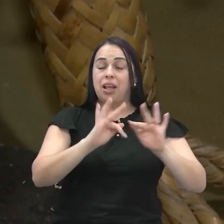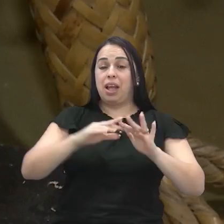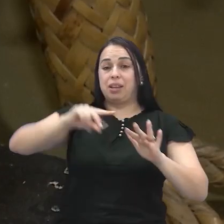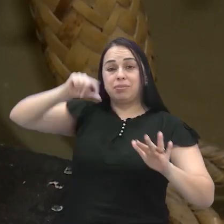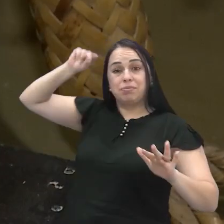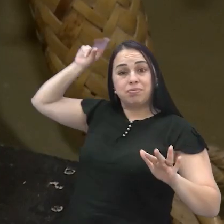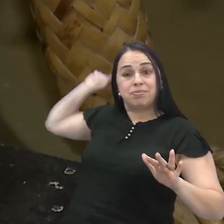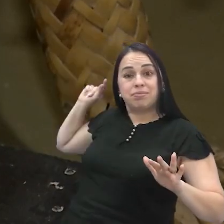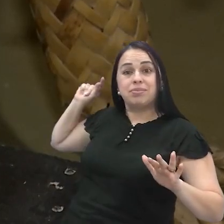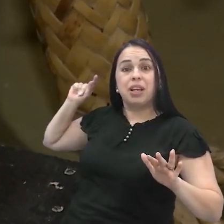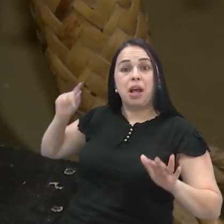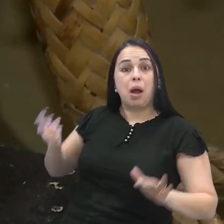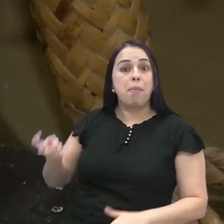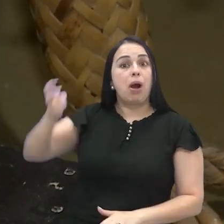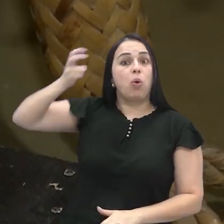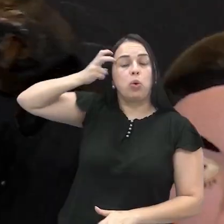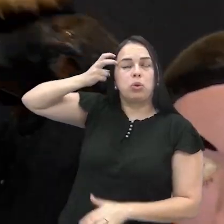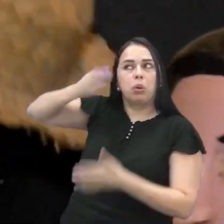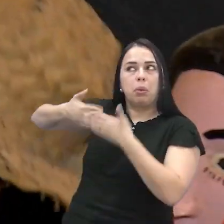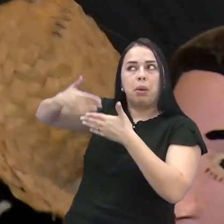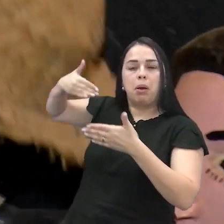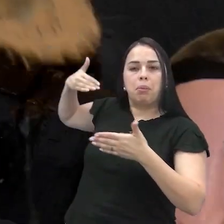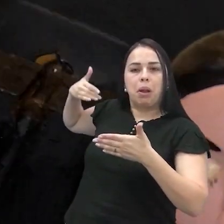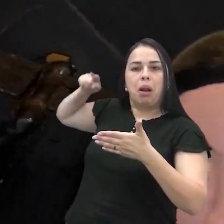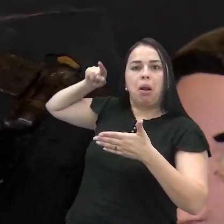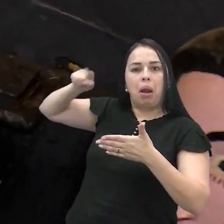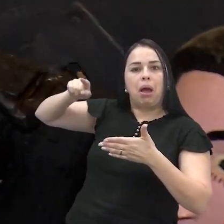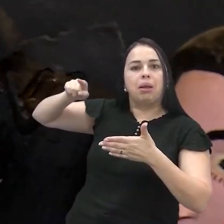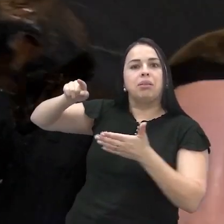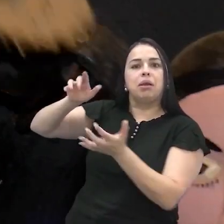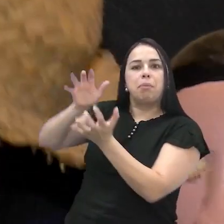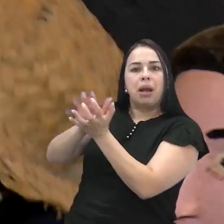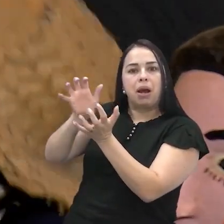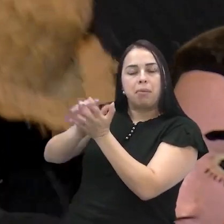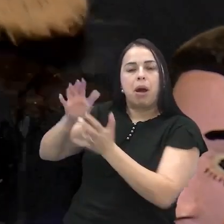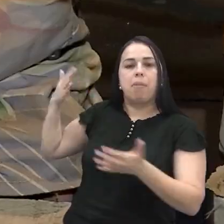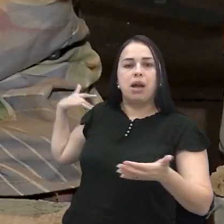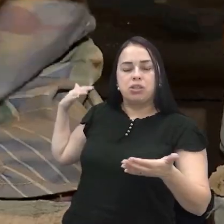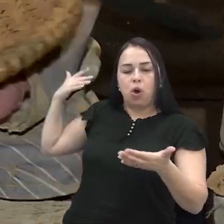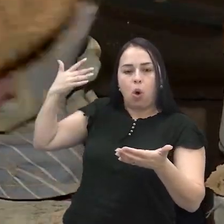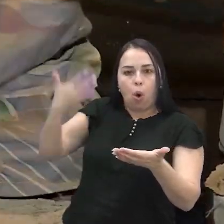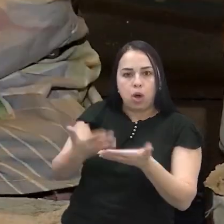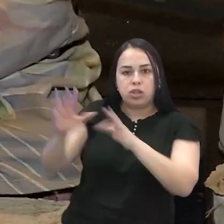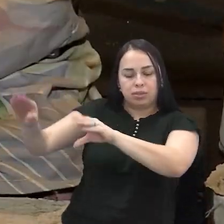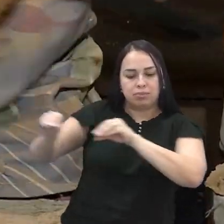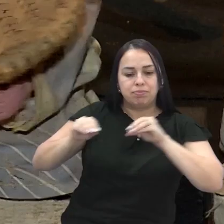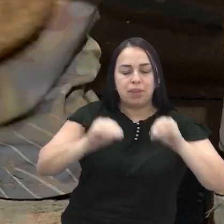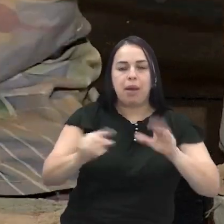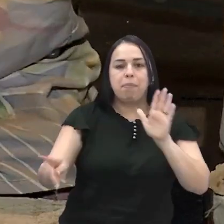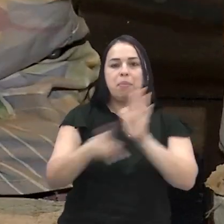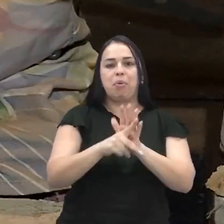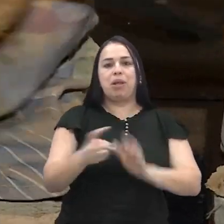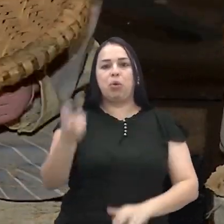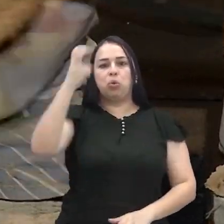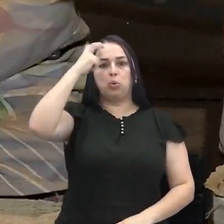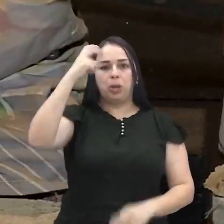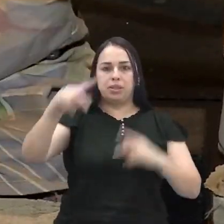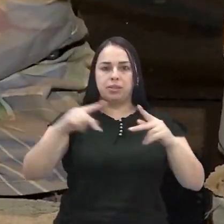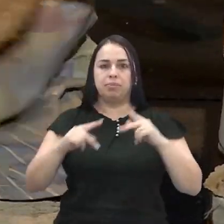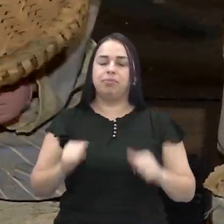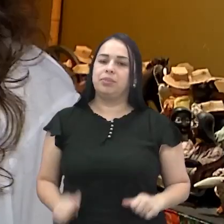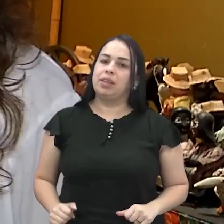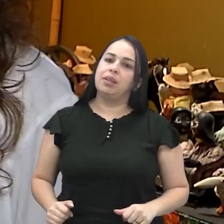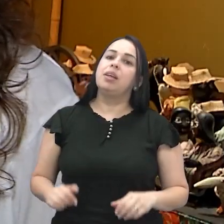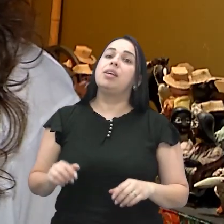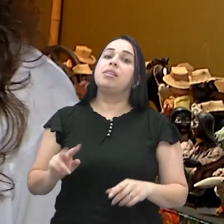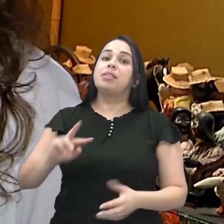uma tradição antiga da cidade. Uma cultura que nasceu longe, em Pernambuco, mas que hoje faz parte do patrimônio cultural